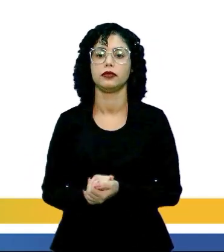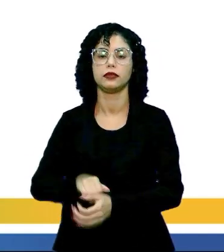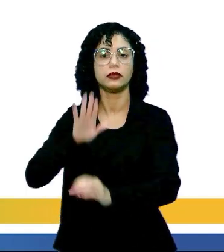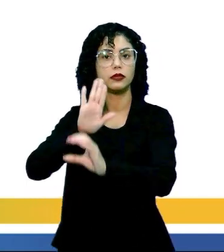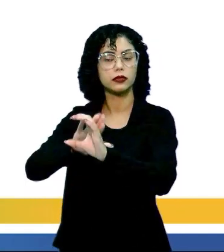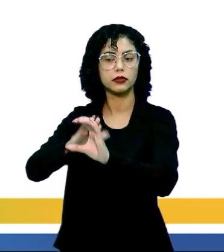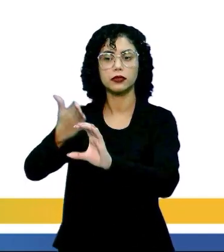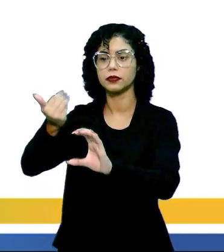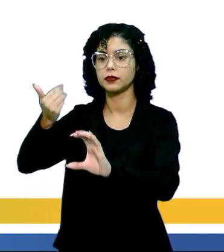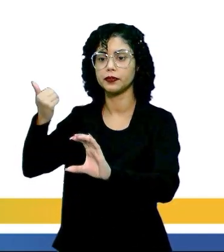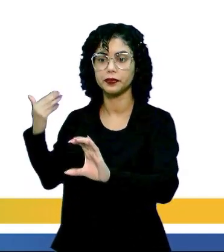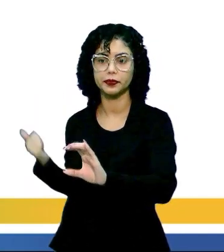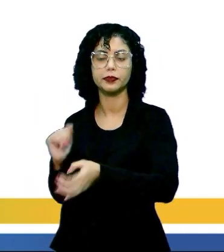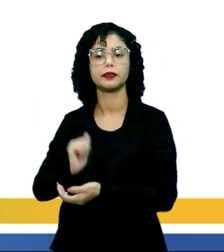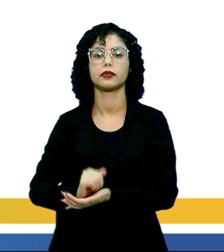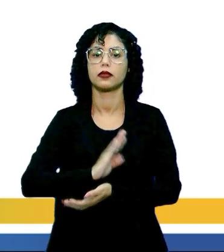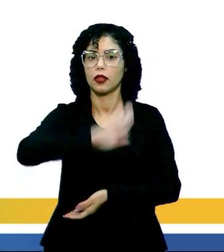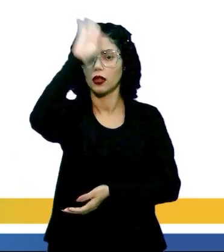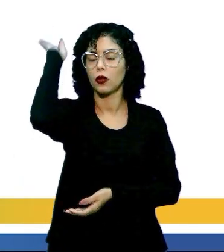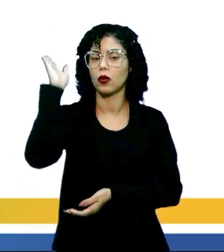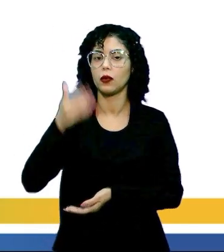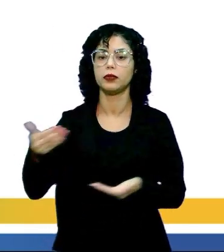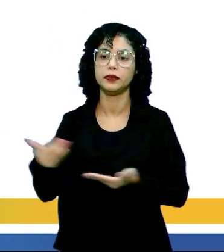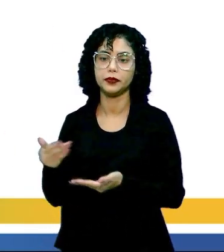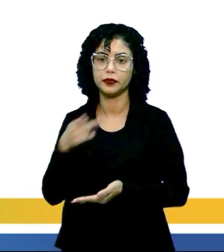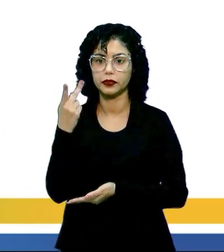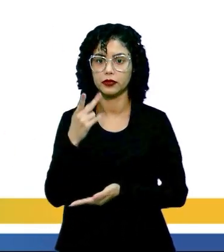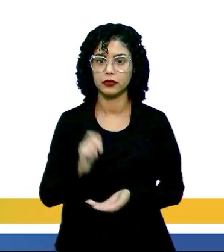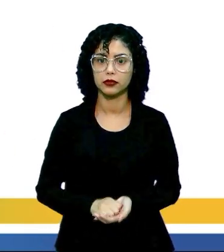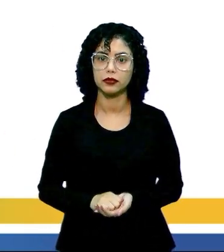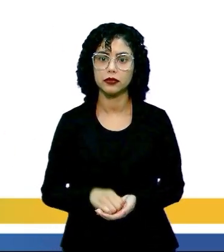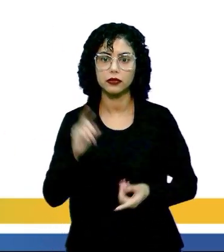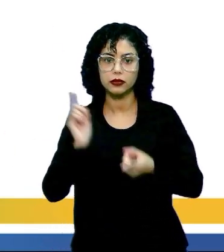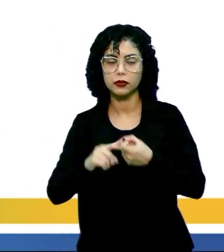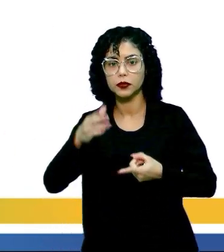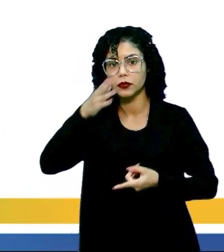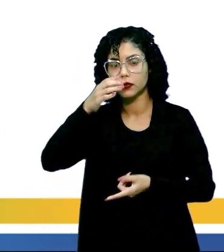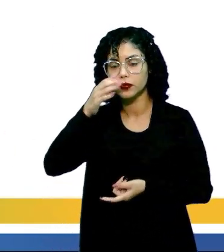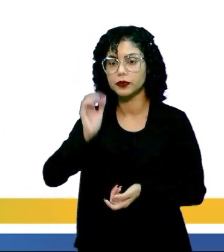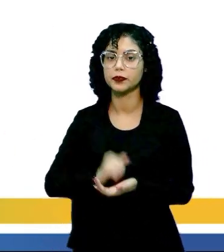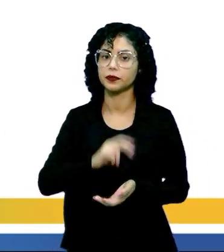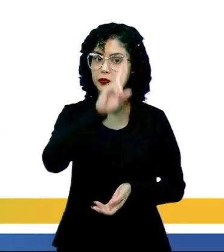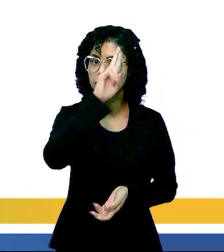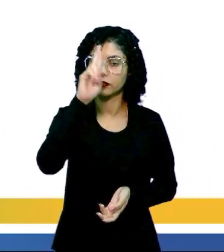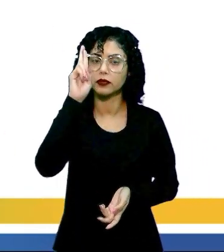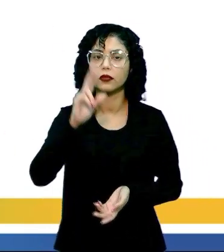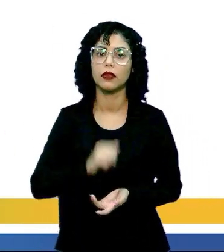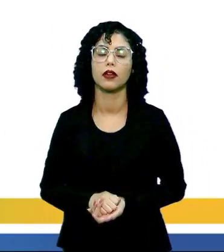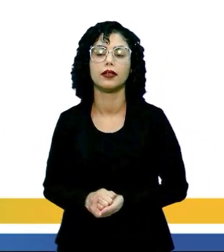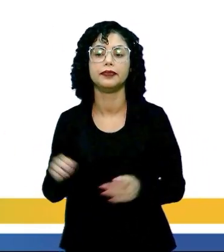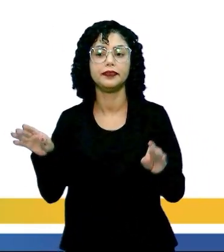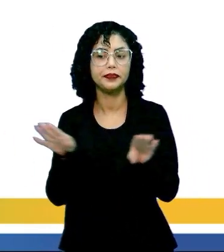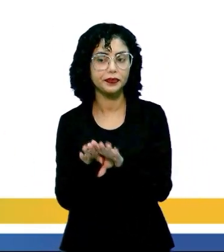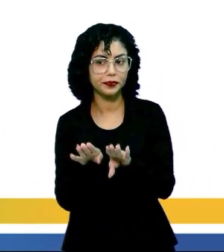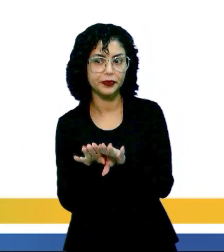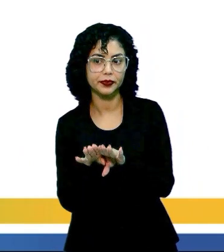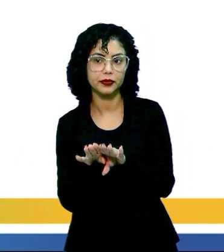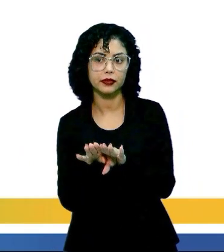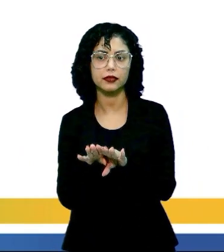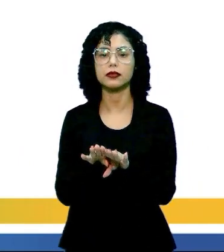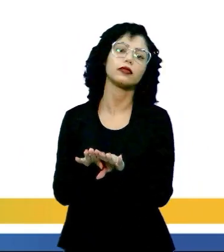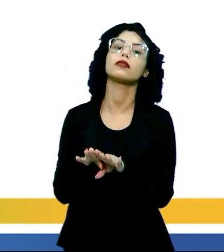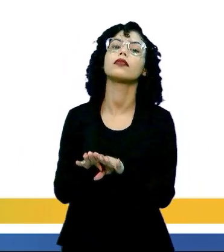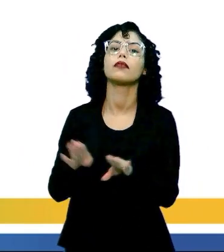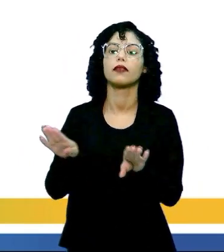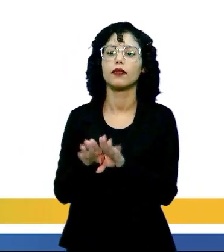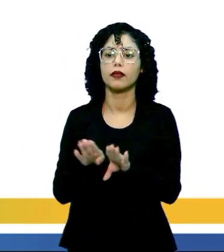a.C. a Roma Antiga, que nós vamos falar bastante. Por curiosidade histórica, né, Rômulo